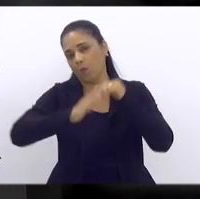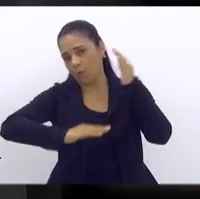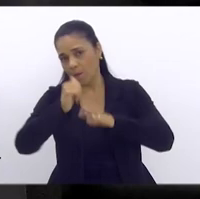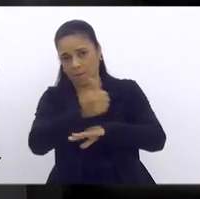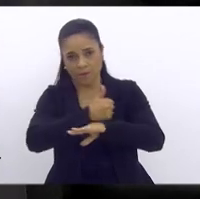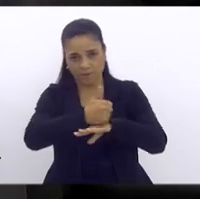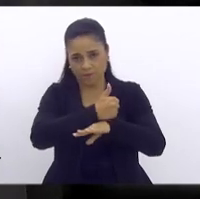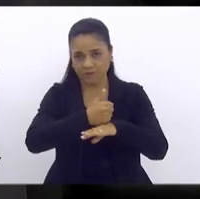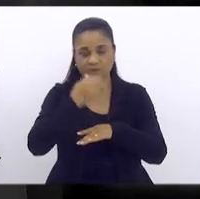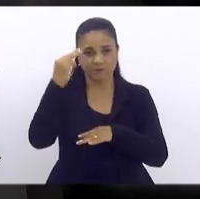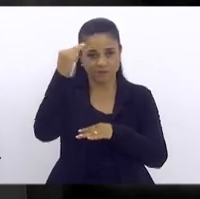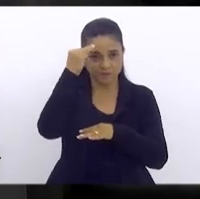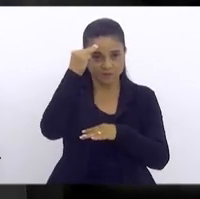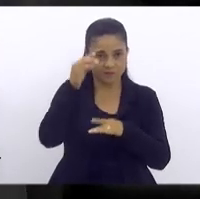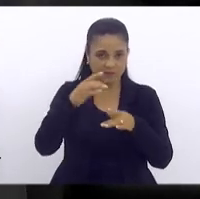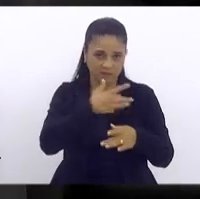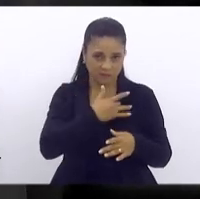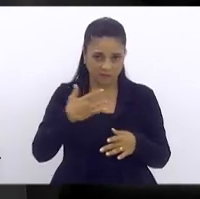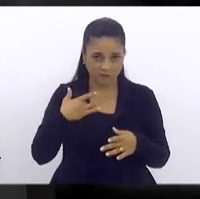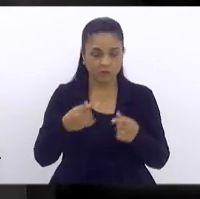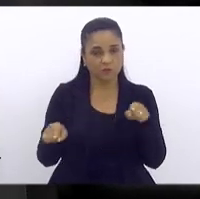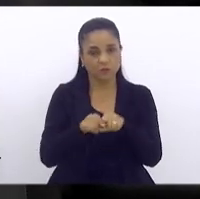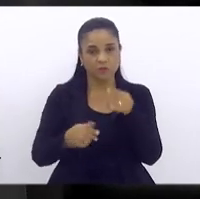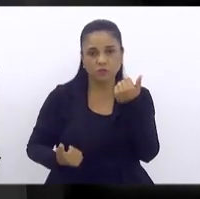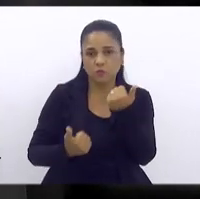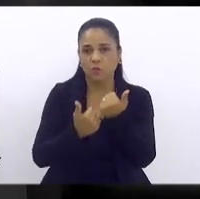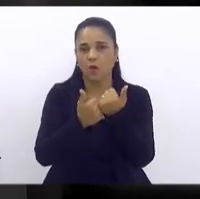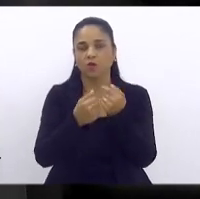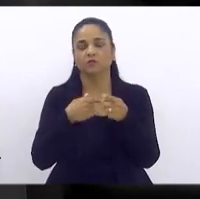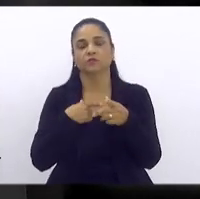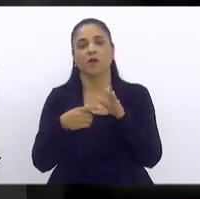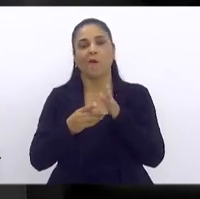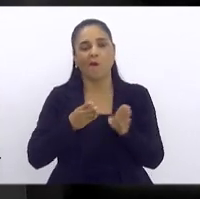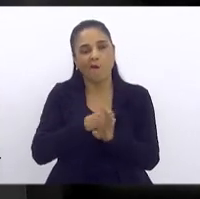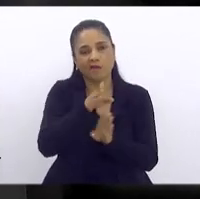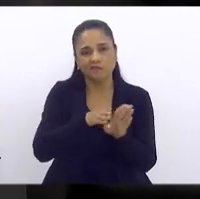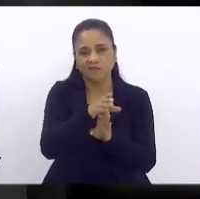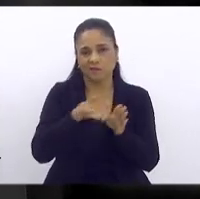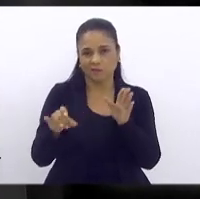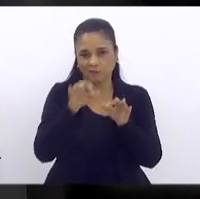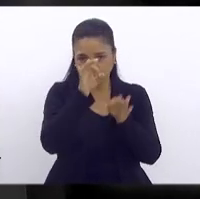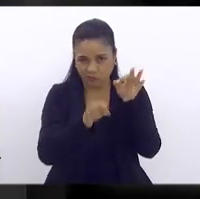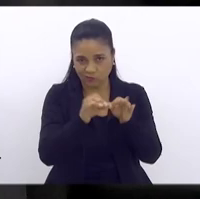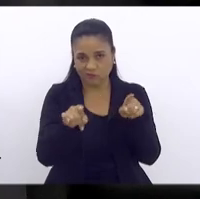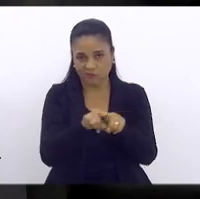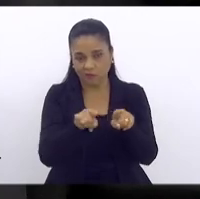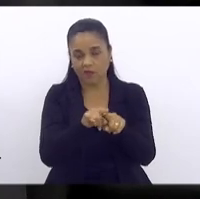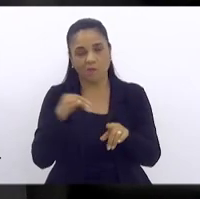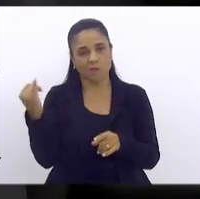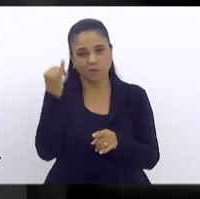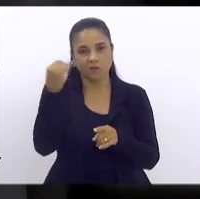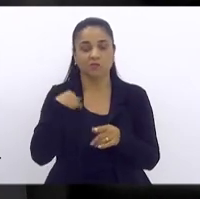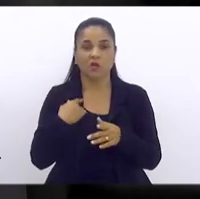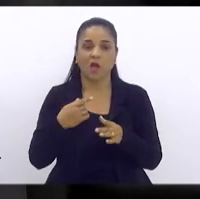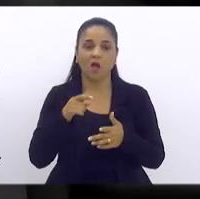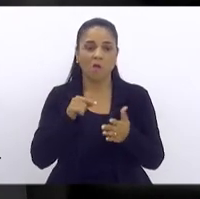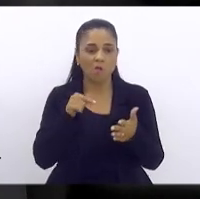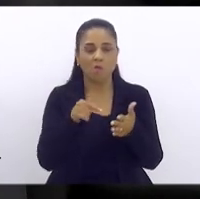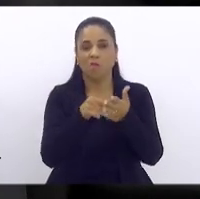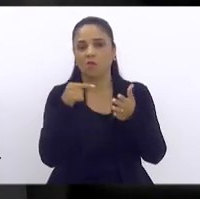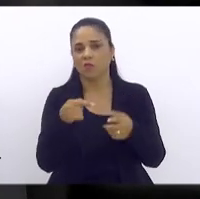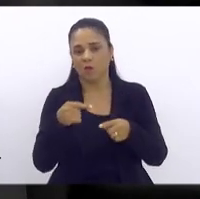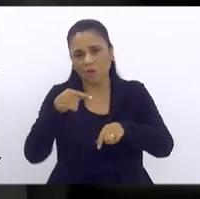mental, oferecer suporte legal. Então, a orientação jurídica é importante nesse sentido. Não só ter um botão assim, denuncie aqui, faça o seu